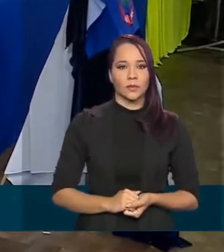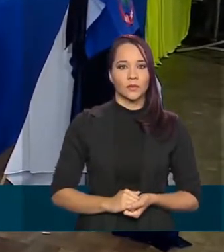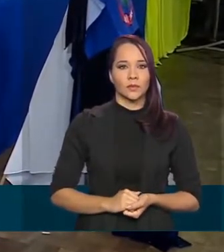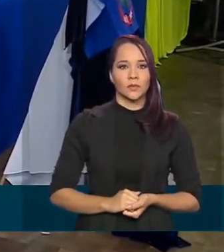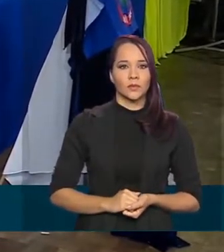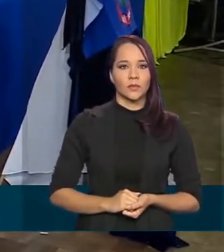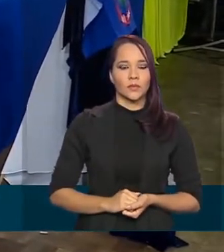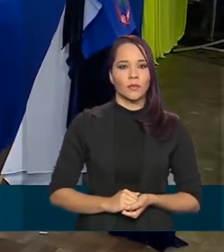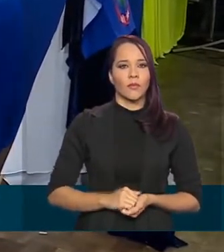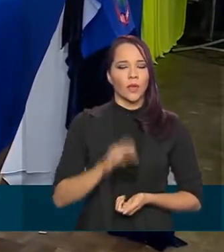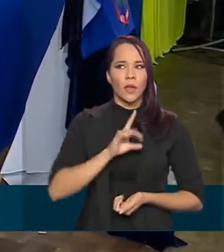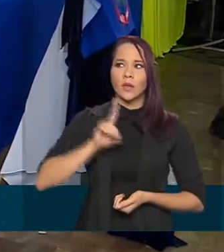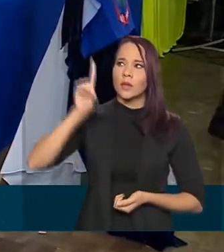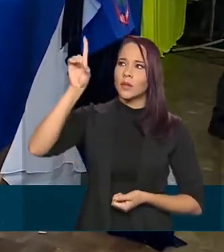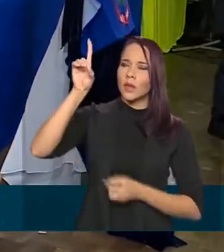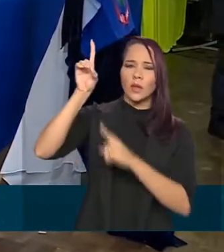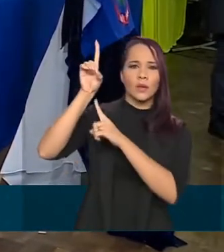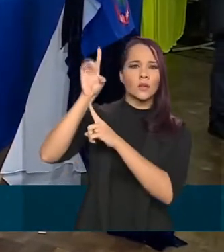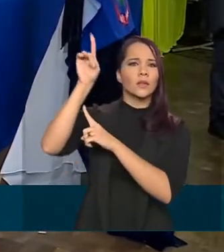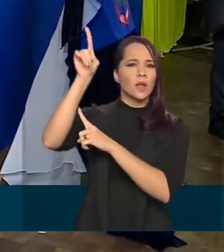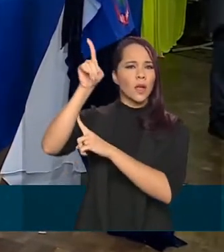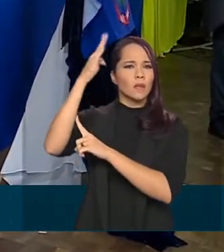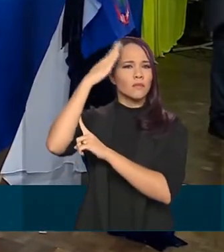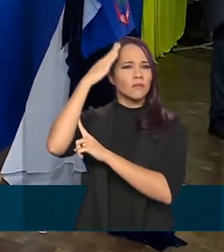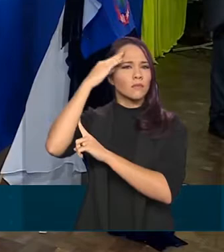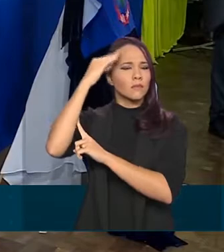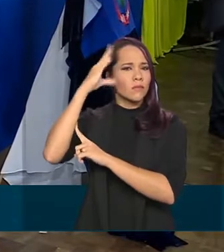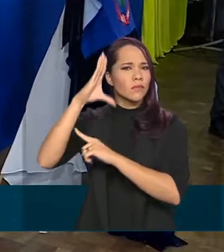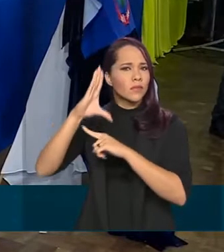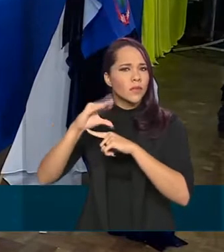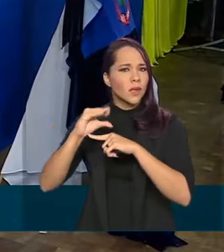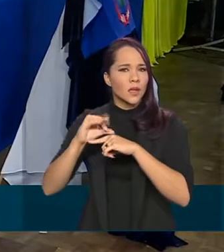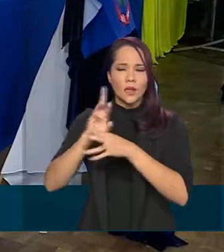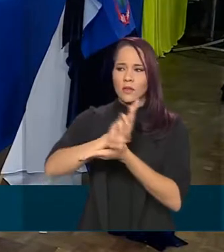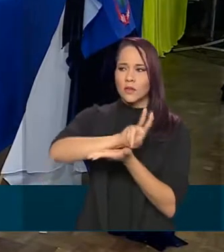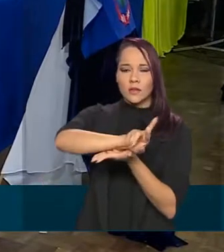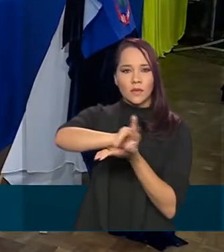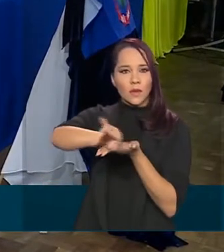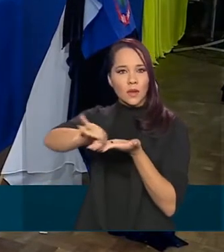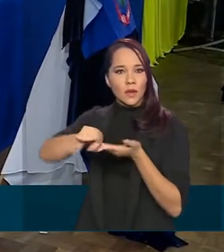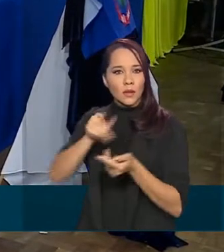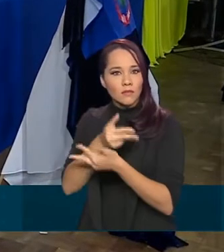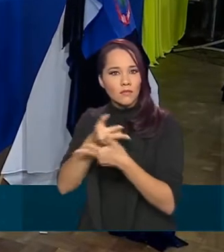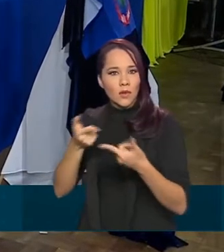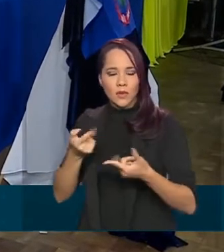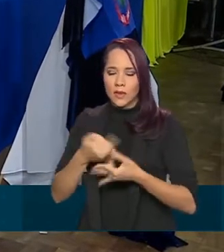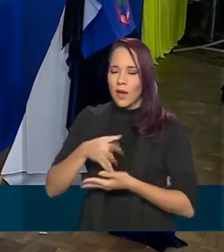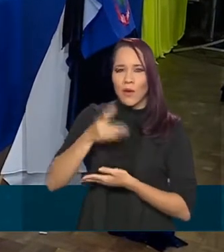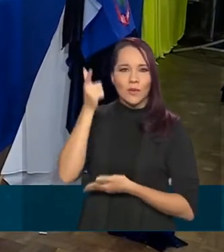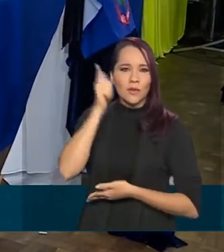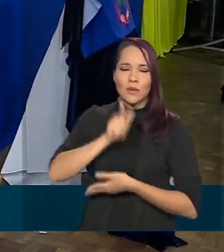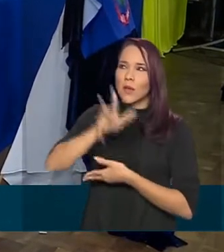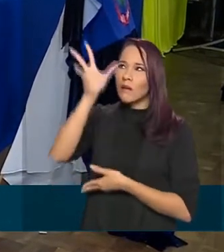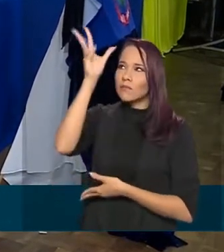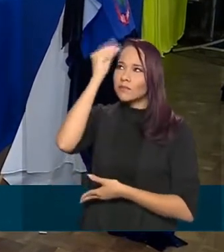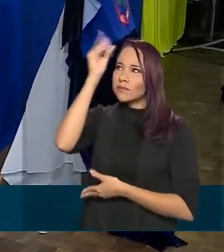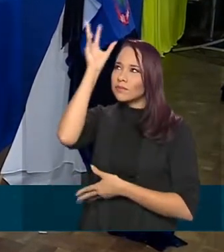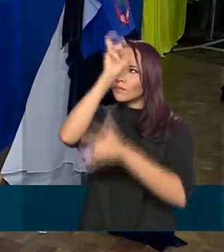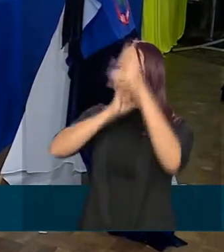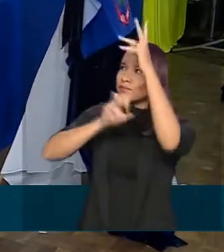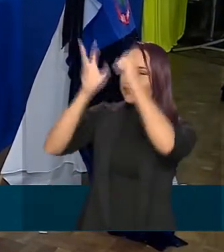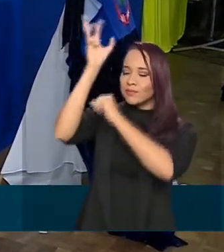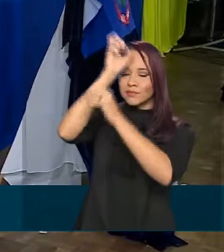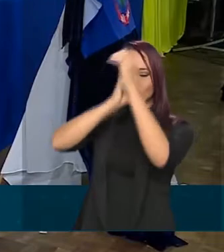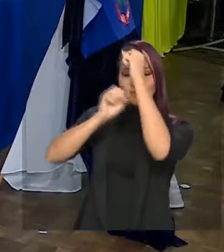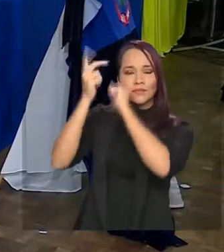Deus, o Senhor das ciências, leva-nos de variadas maneiras a adquirir um conhecimento seu mais